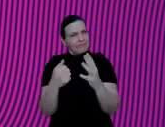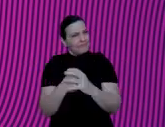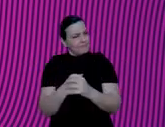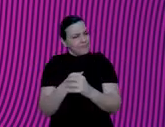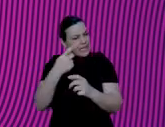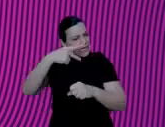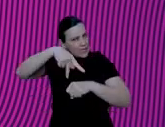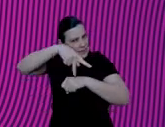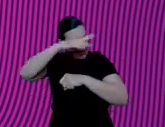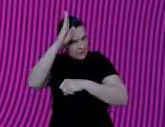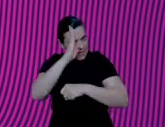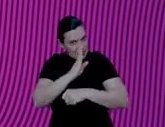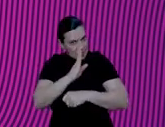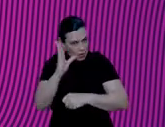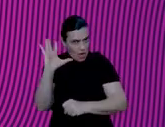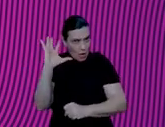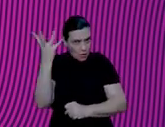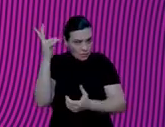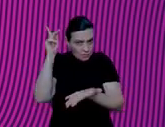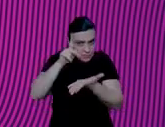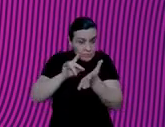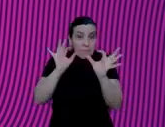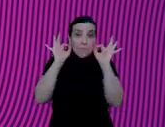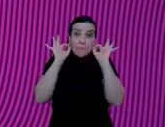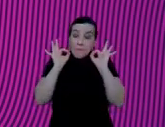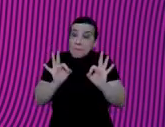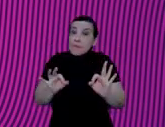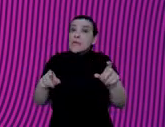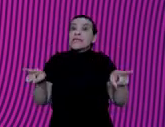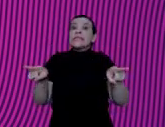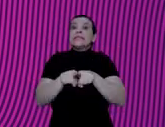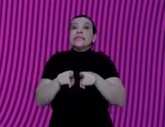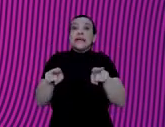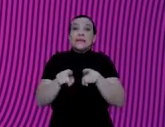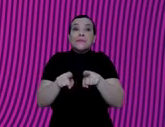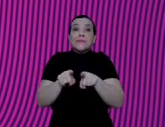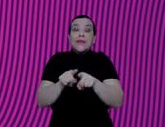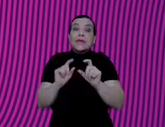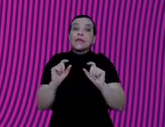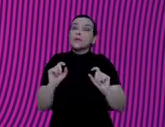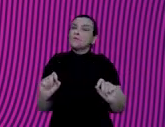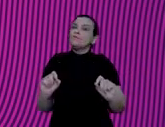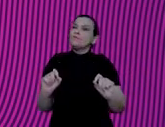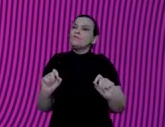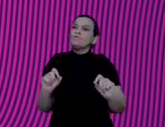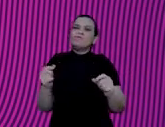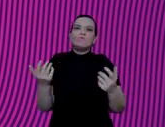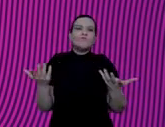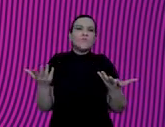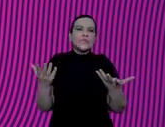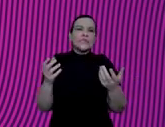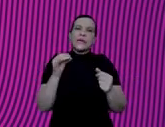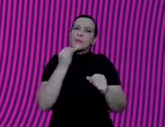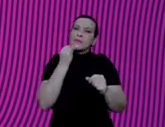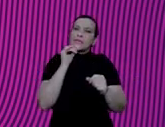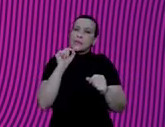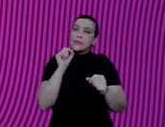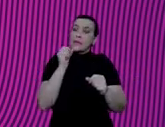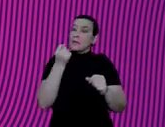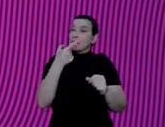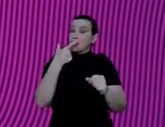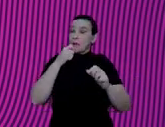Qual o peso que isso tem no Brasil? Qual o peso que isso tem para a epidemia de opioide? E outra